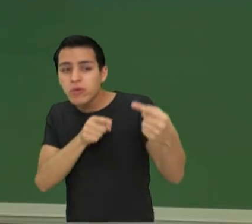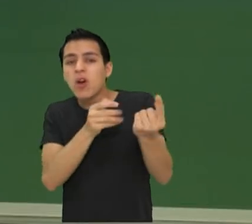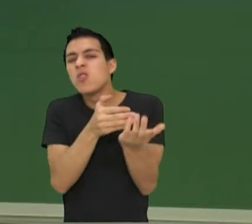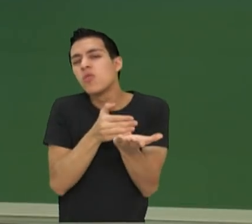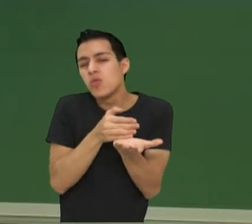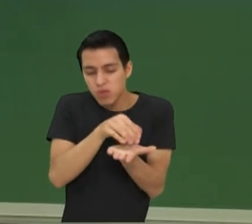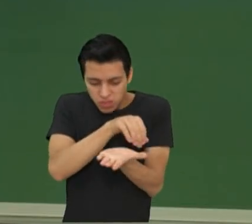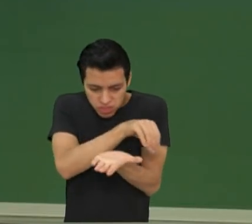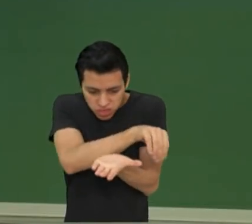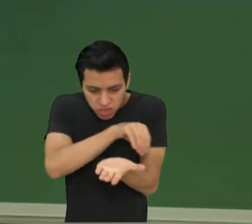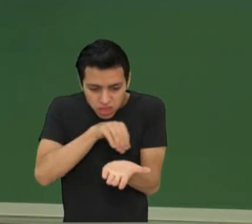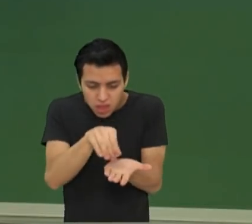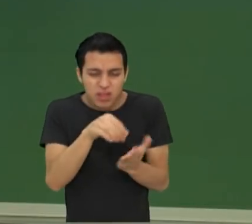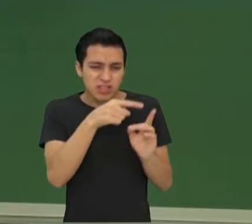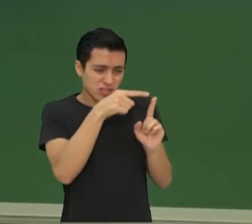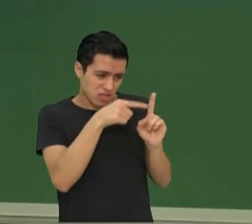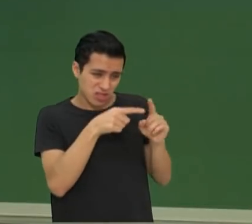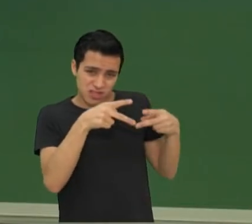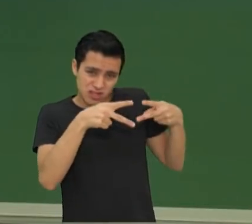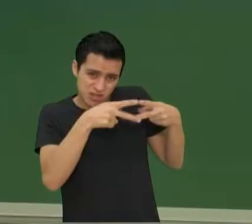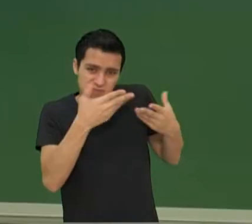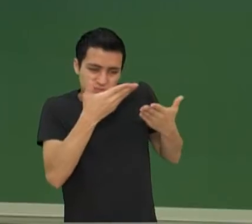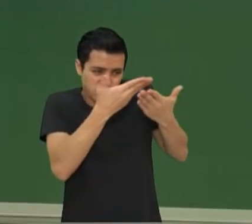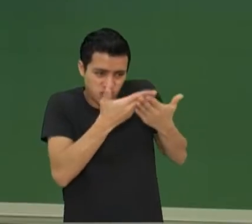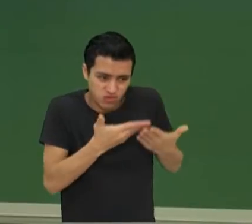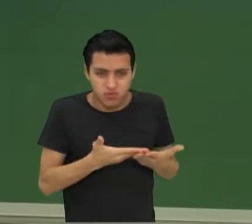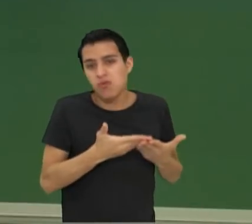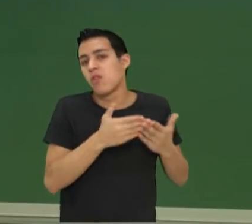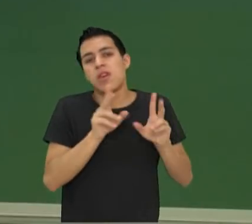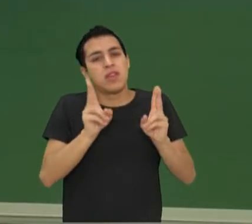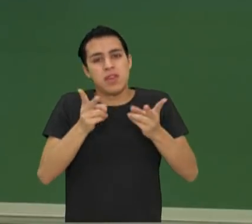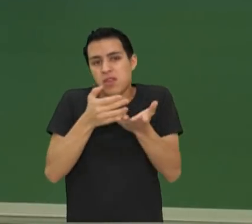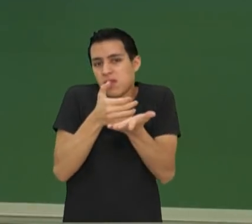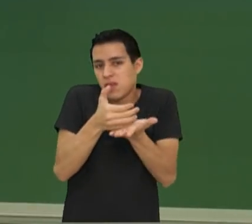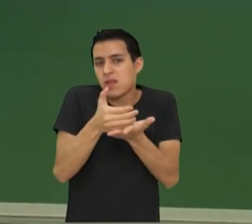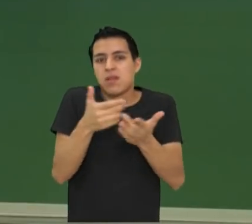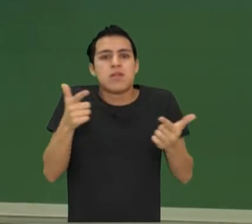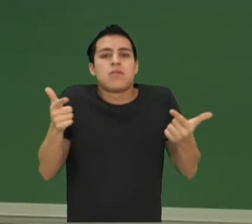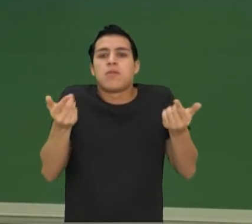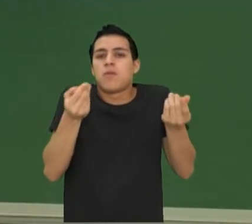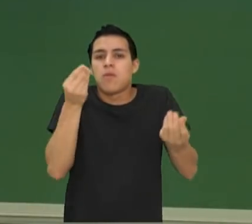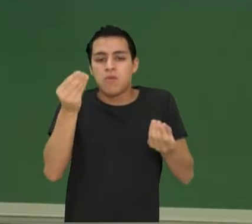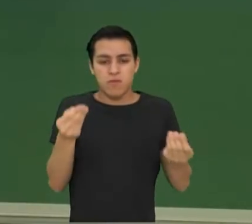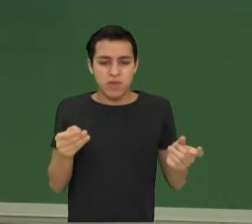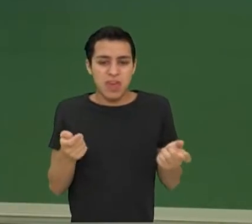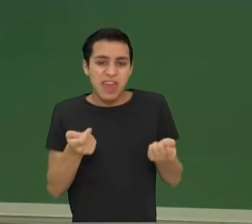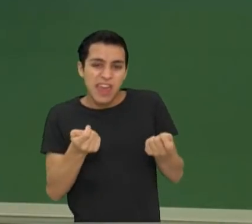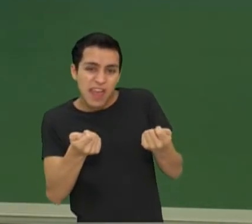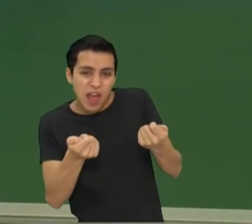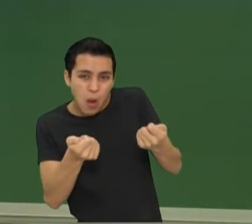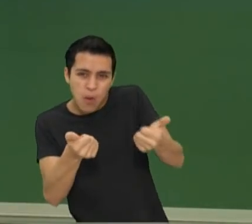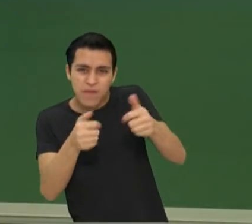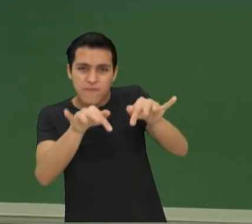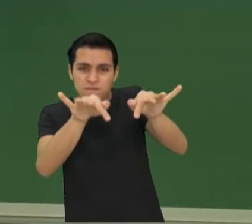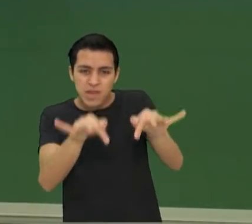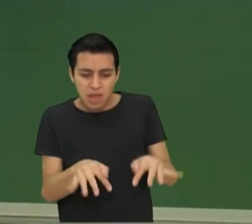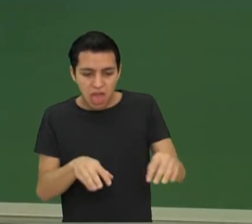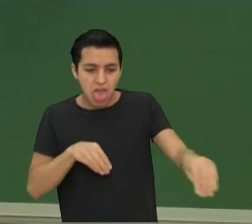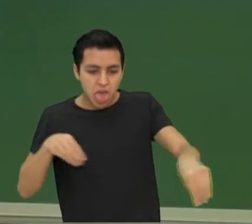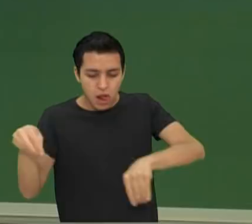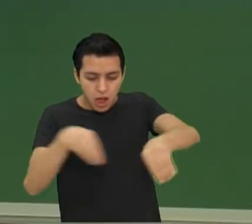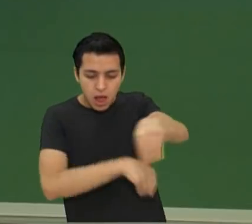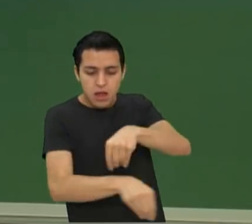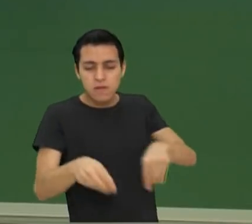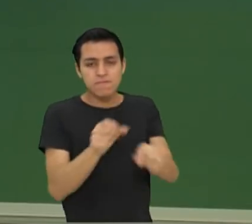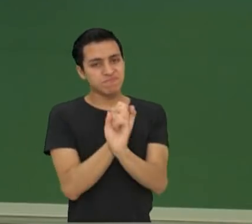os tipos de cheque que a gente estudou, do louco e do pastor, é sempre no início. Não tem como você estar finalizando o jogo e tentar aplicar um cheque desse. Não